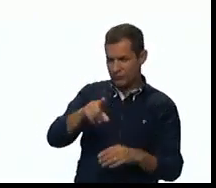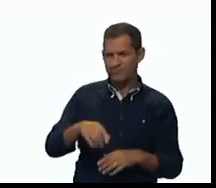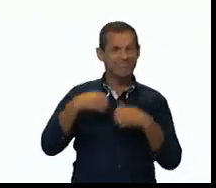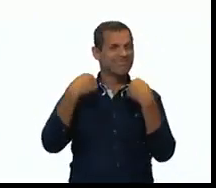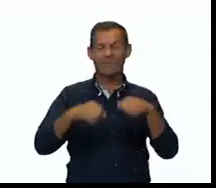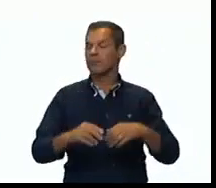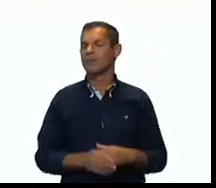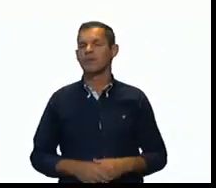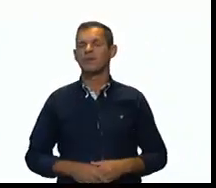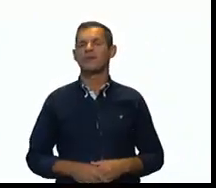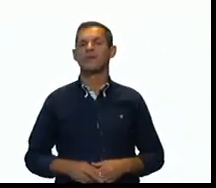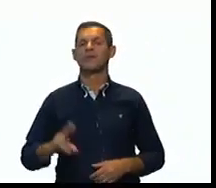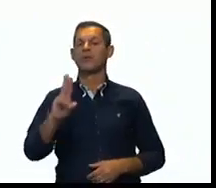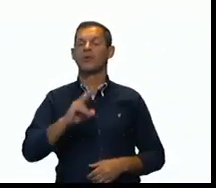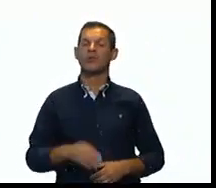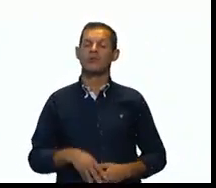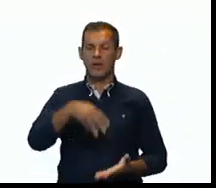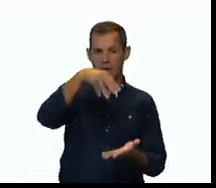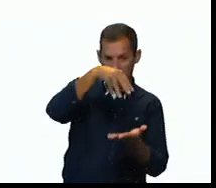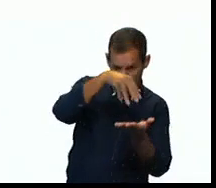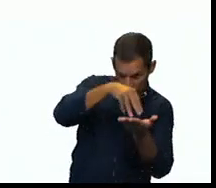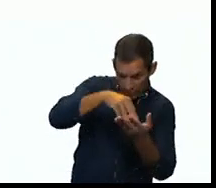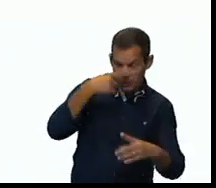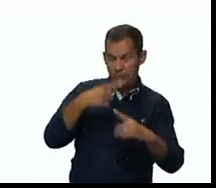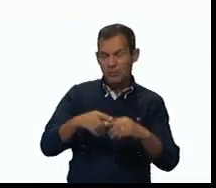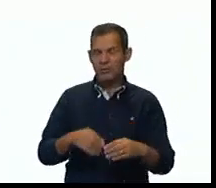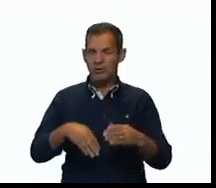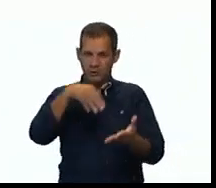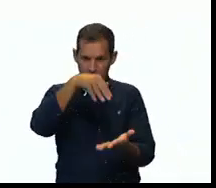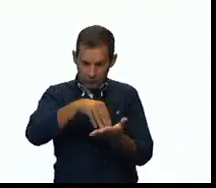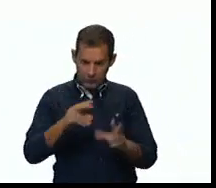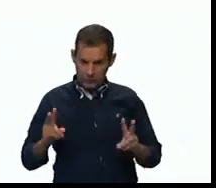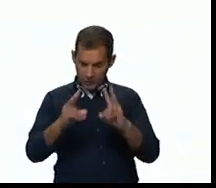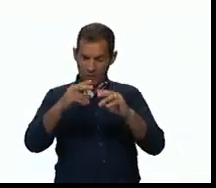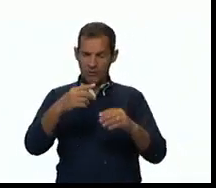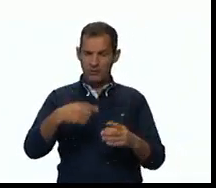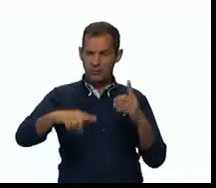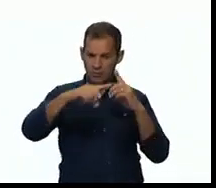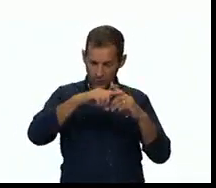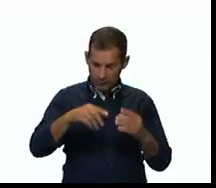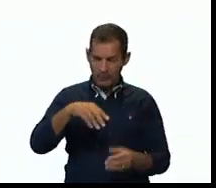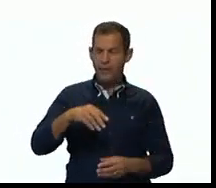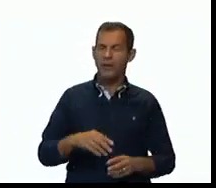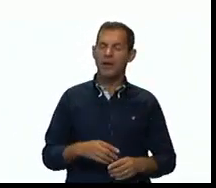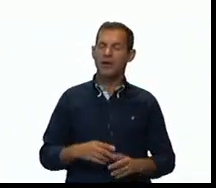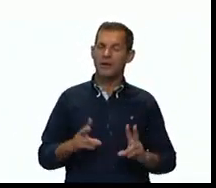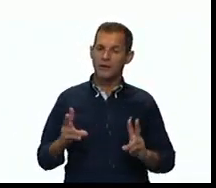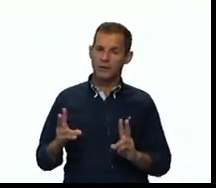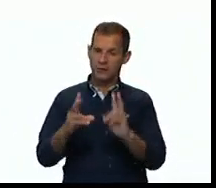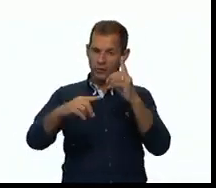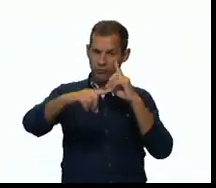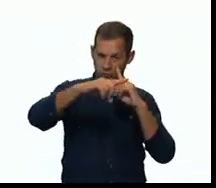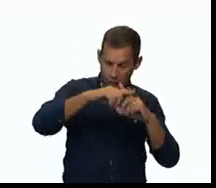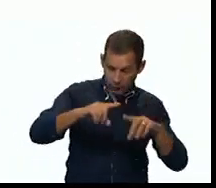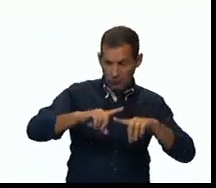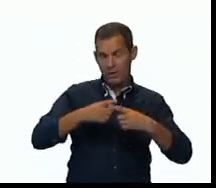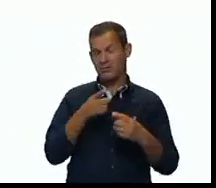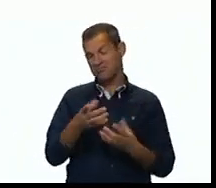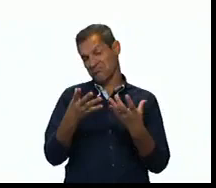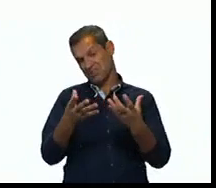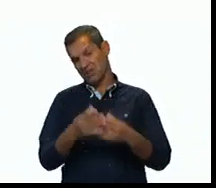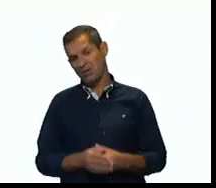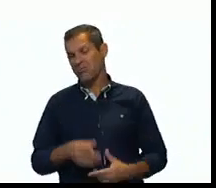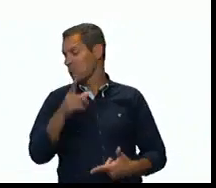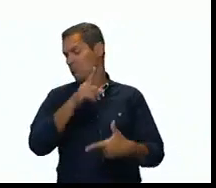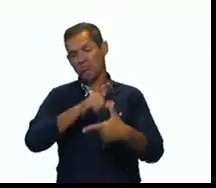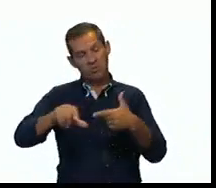não precisa necessariamente utilizar o módulo. Por quê? Módulo de um valor positivo vai ser um valor positivo. Mas, se você quiser,